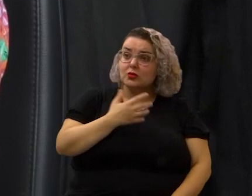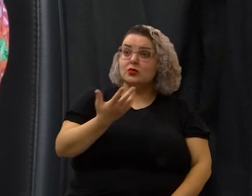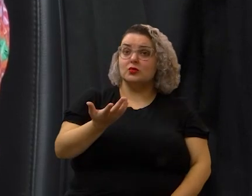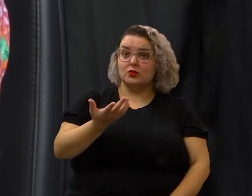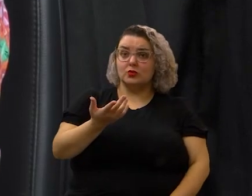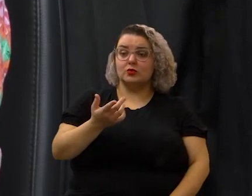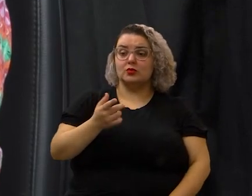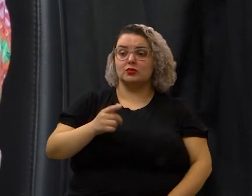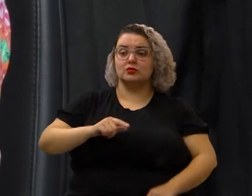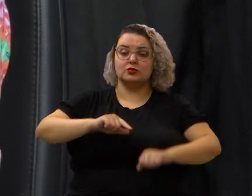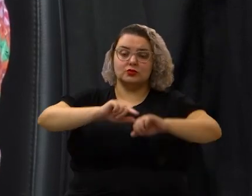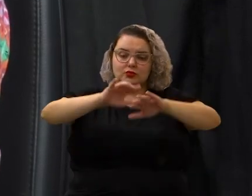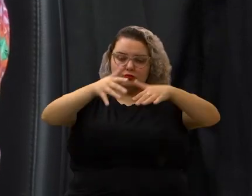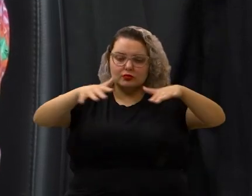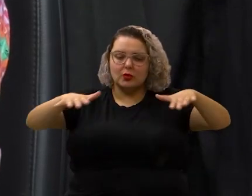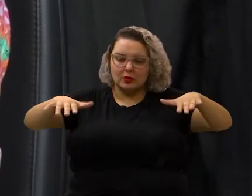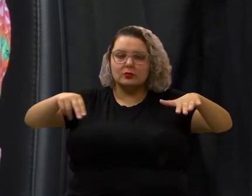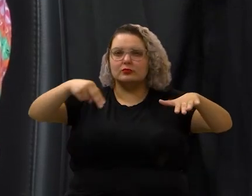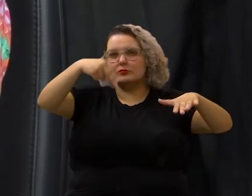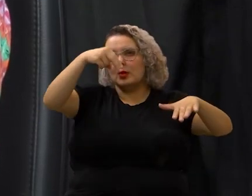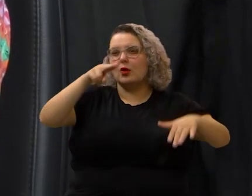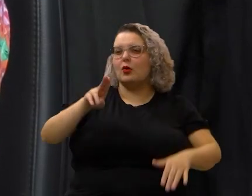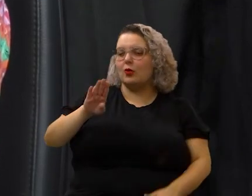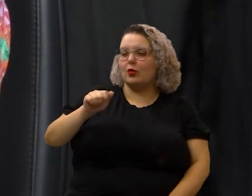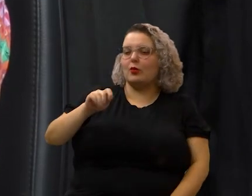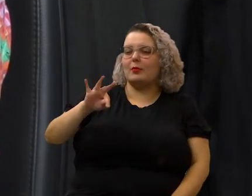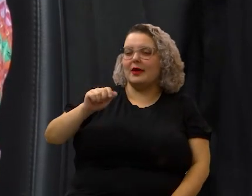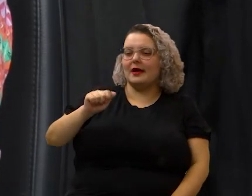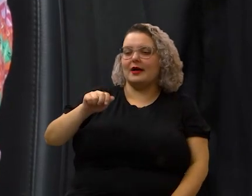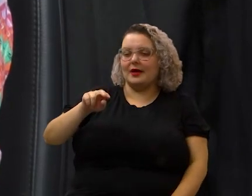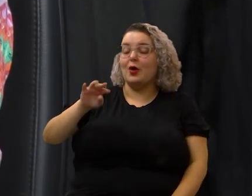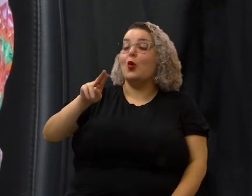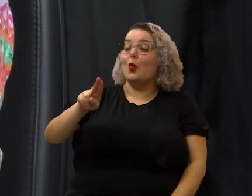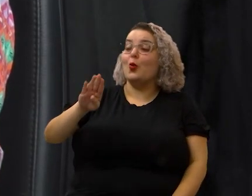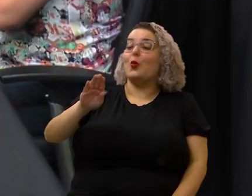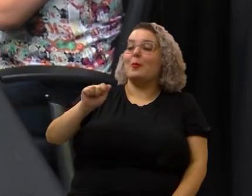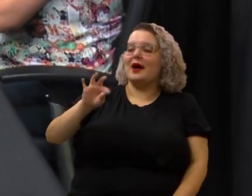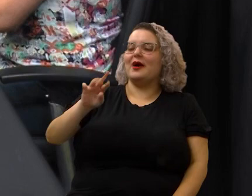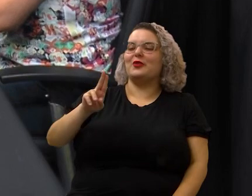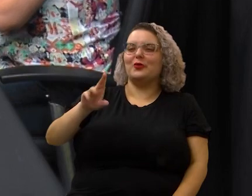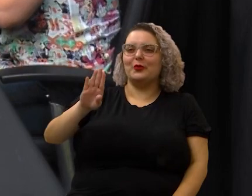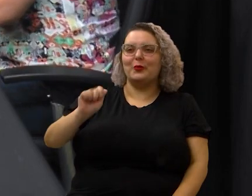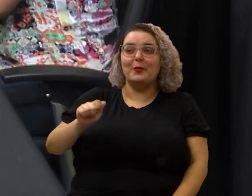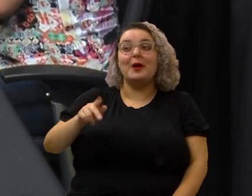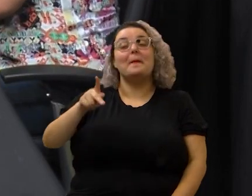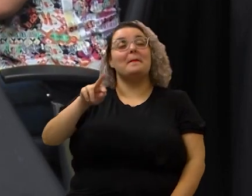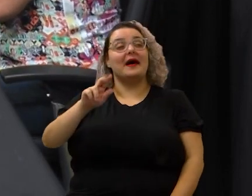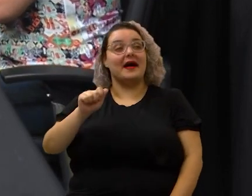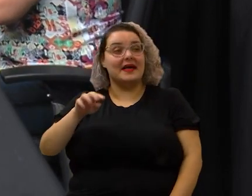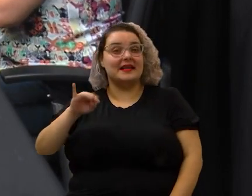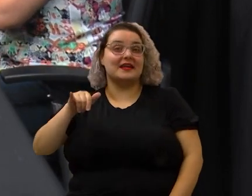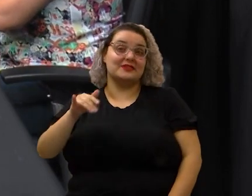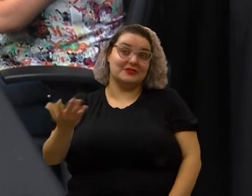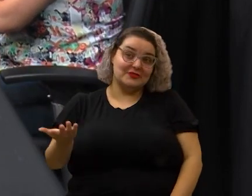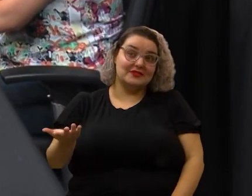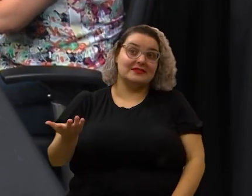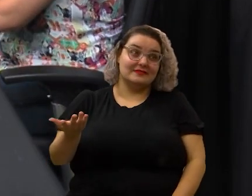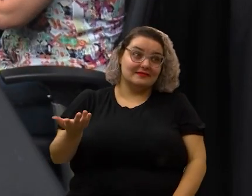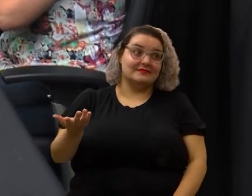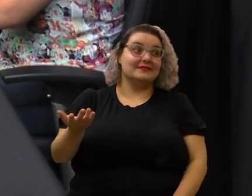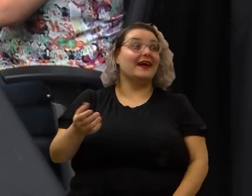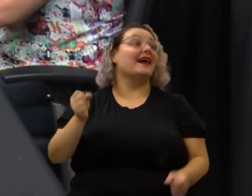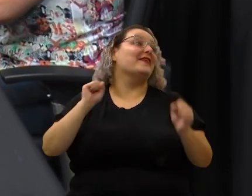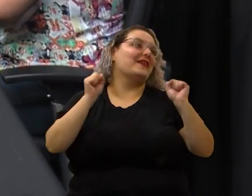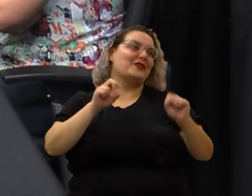muito do litoral norte, né? De Ubatuba, Paraty. Eu amo Ubatuba. Paraty, mas